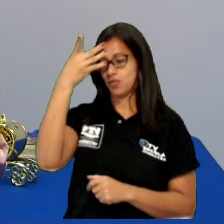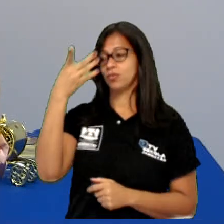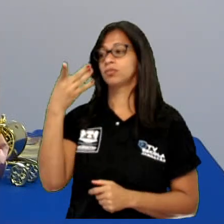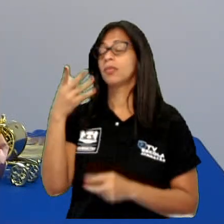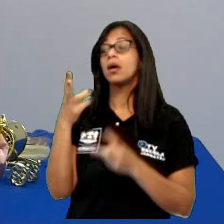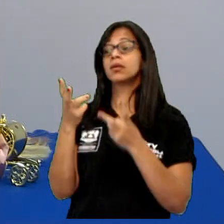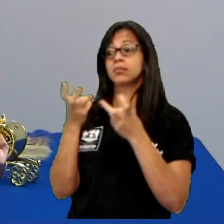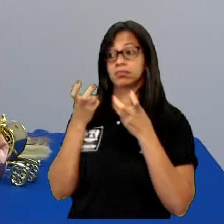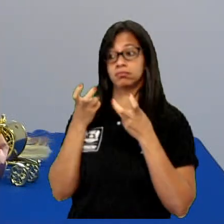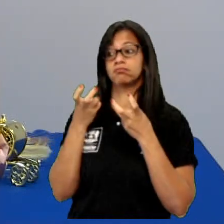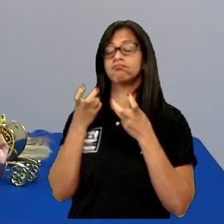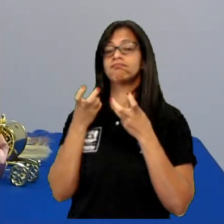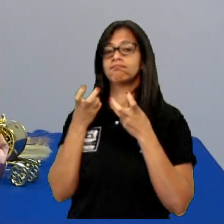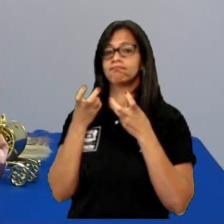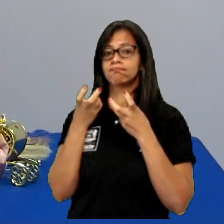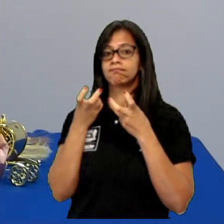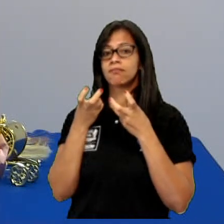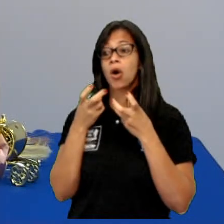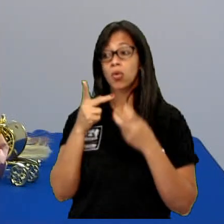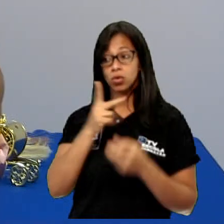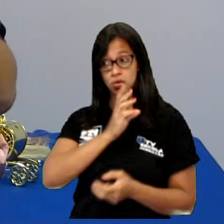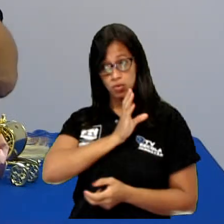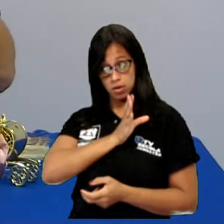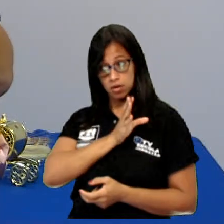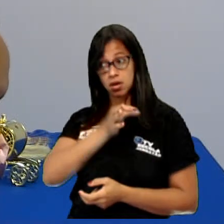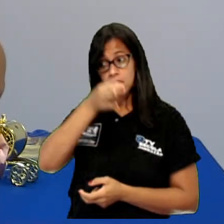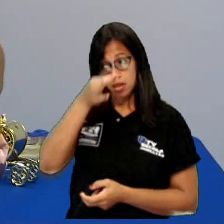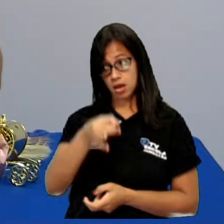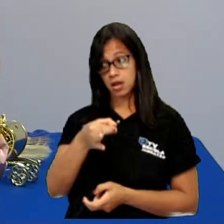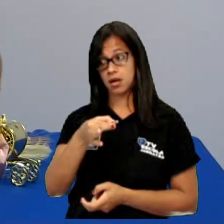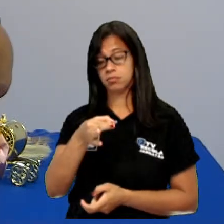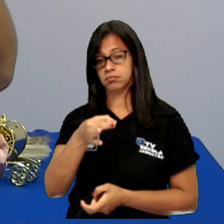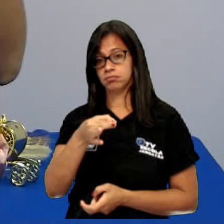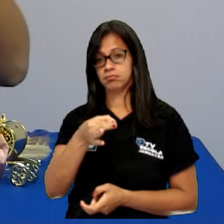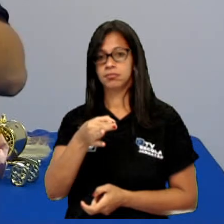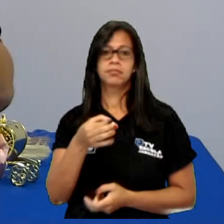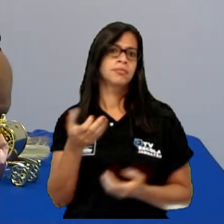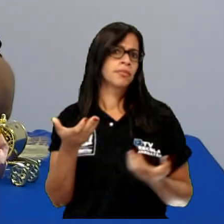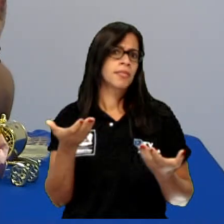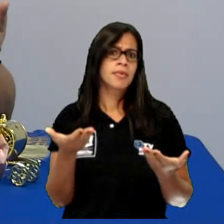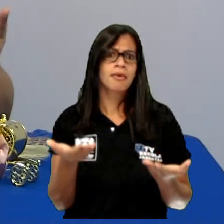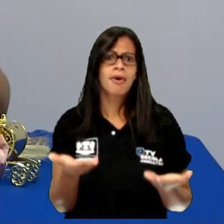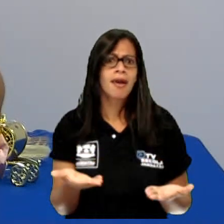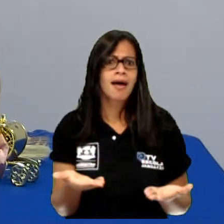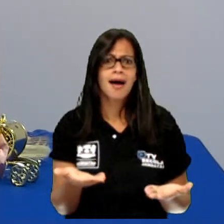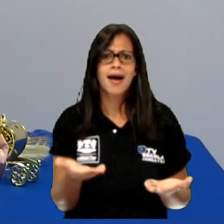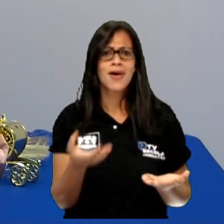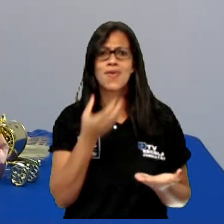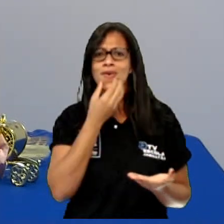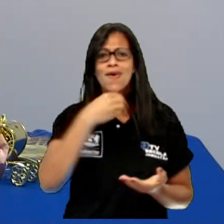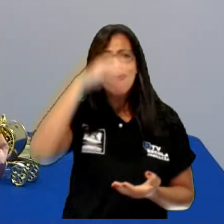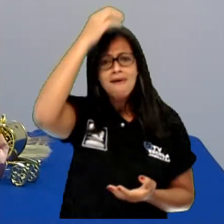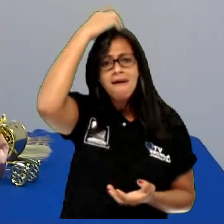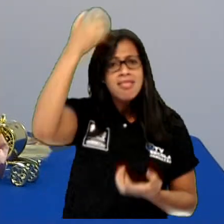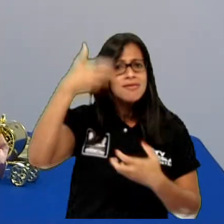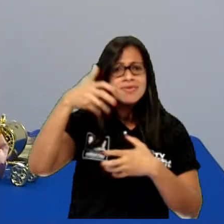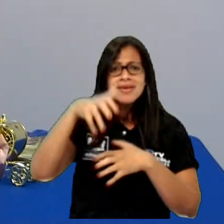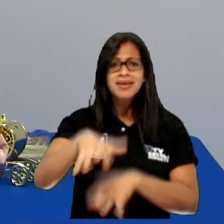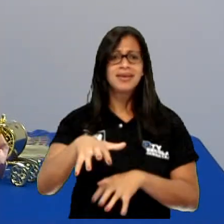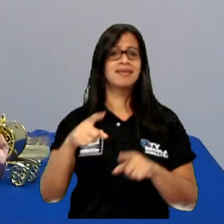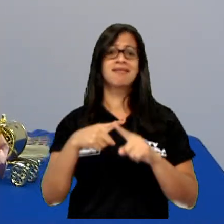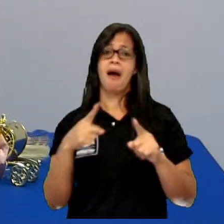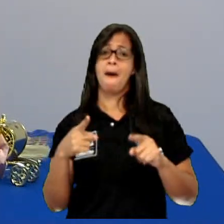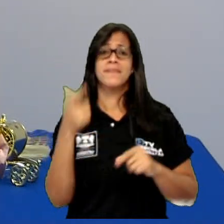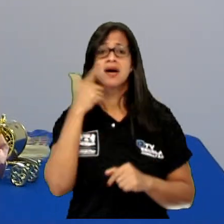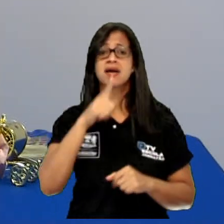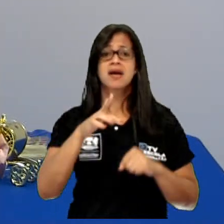atenção. O seu coração está certo disso? Claro que estava. Ah, o rei Midas não queria mais saber de ouro nenhum. Ele só queria saber do seu tesouro